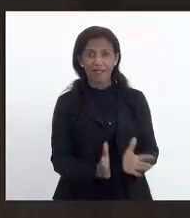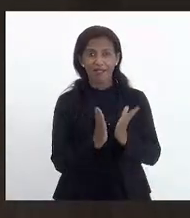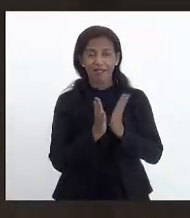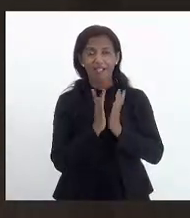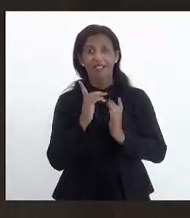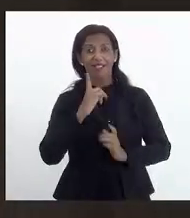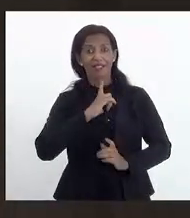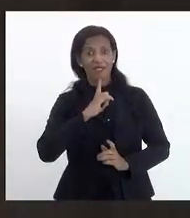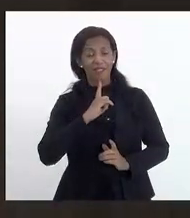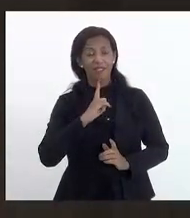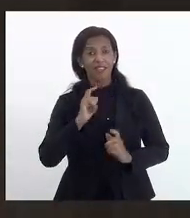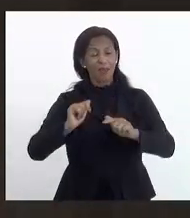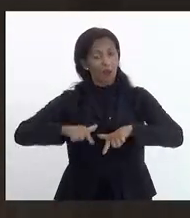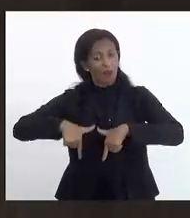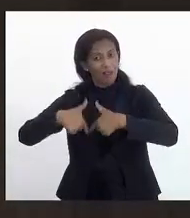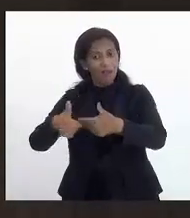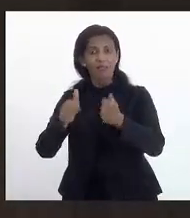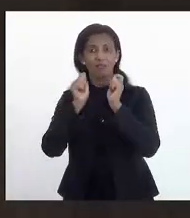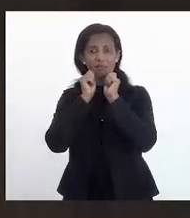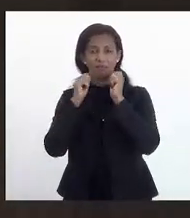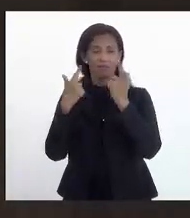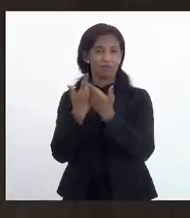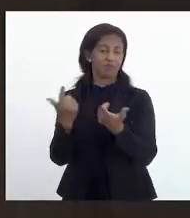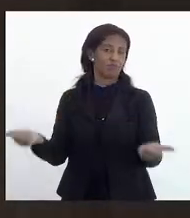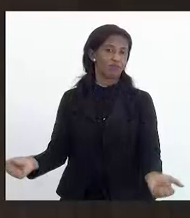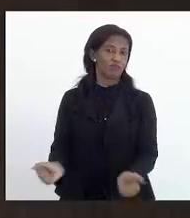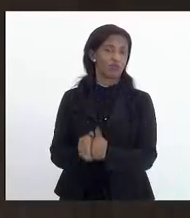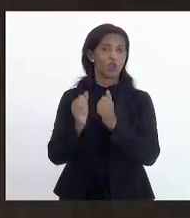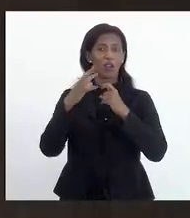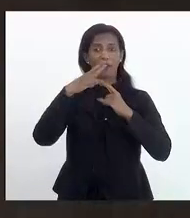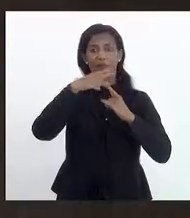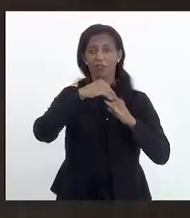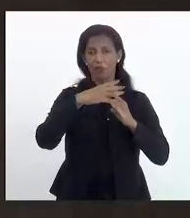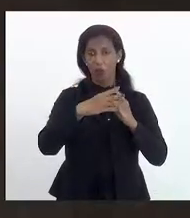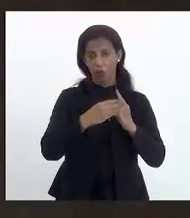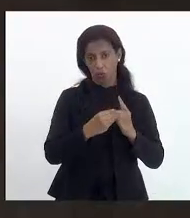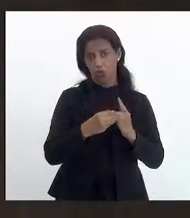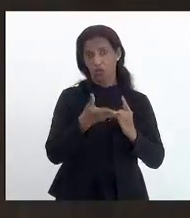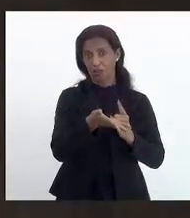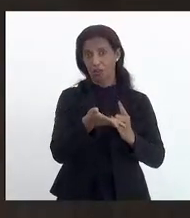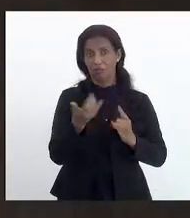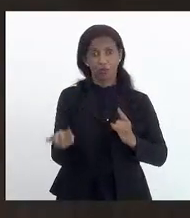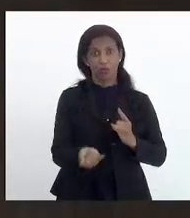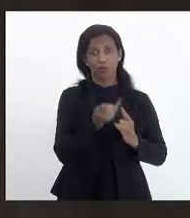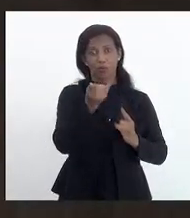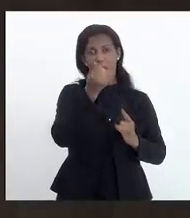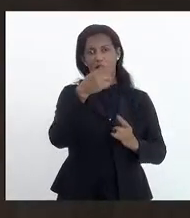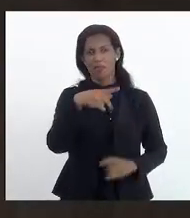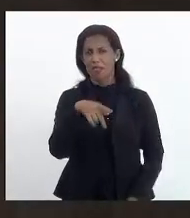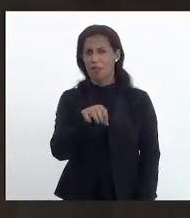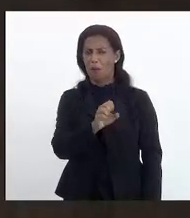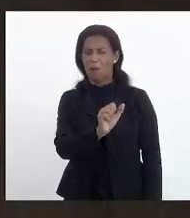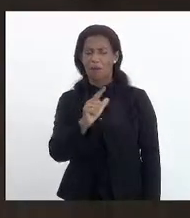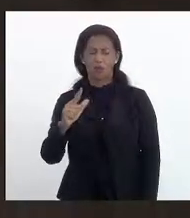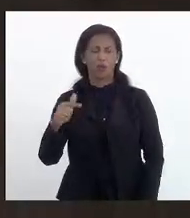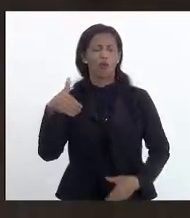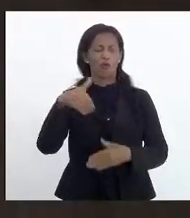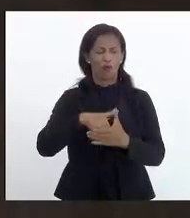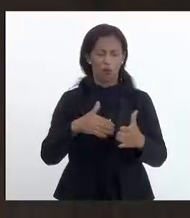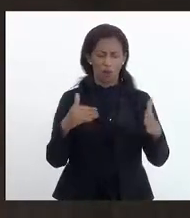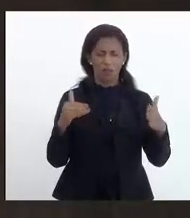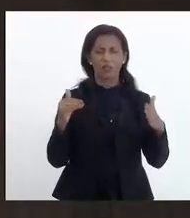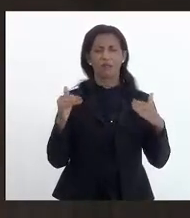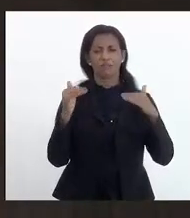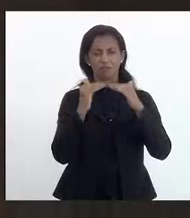ação que a Assembleia Legislativa fez junto à Fiocruz. Então, sem dúvida nenhuma, o pessoal vota favorável que a